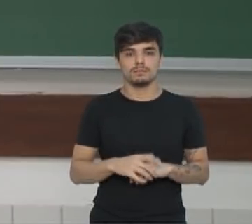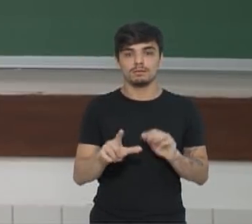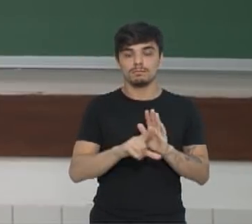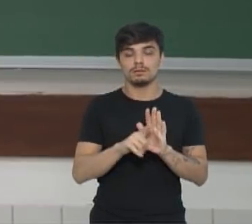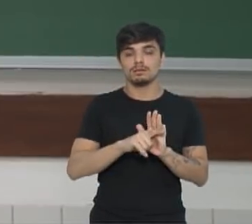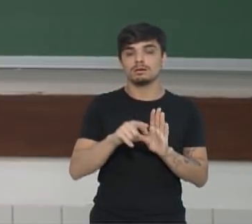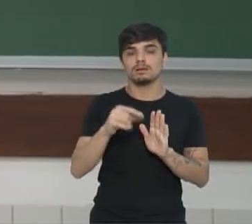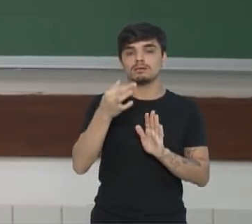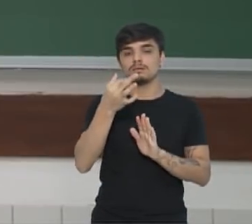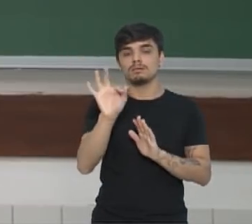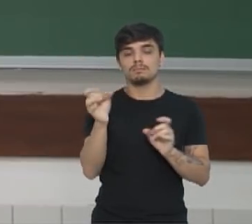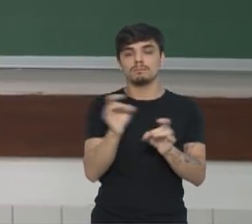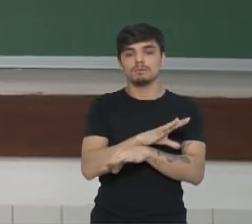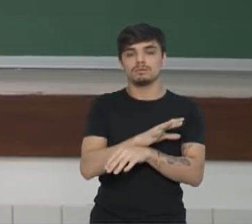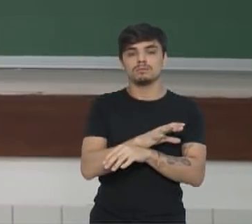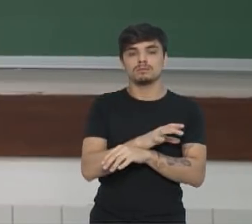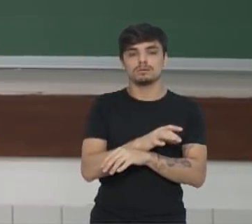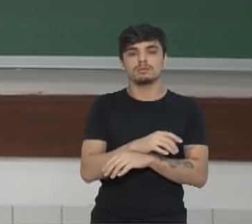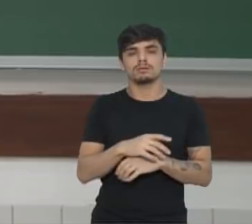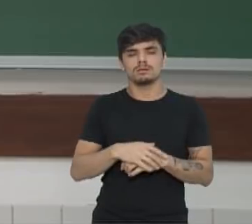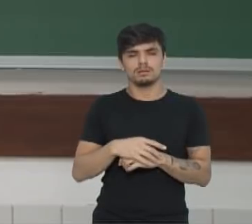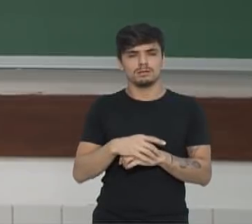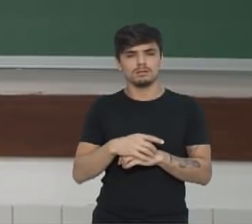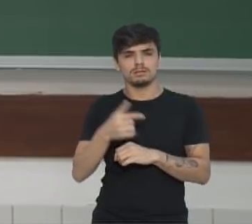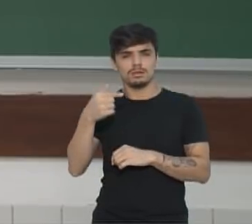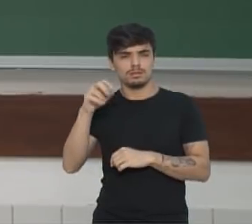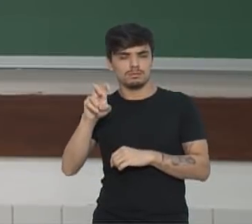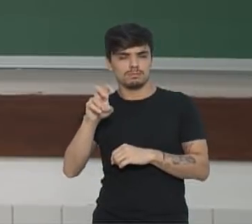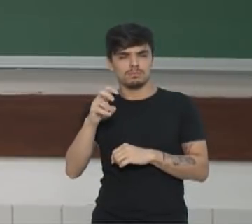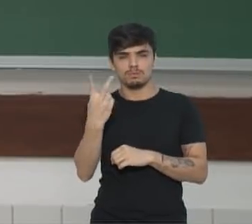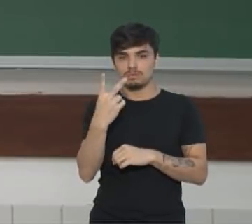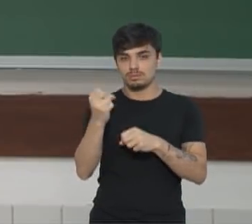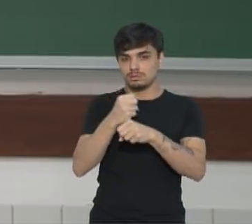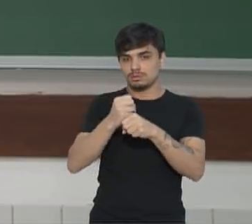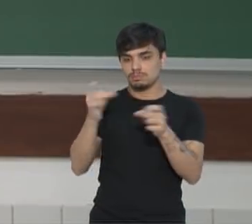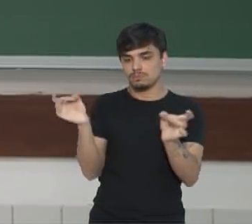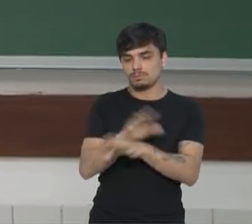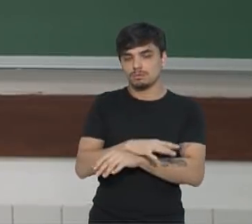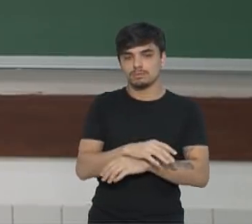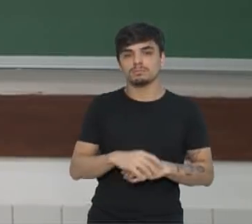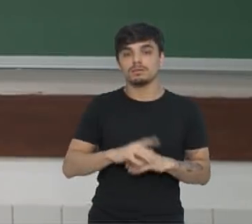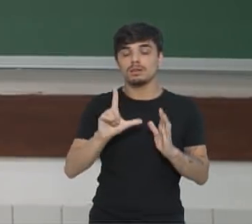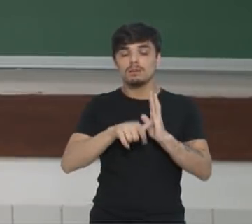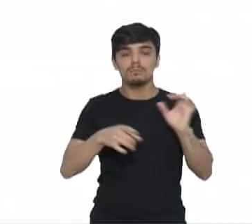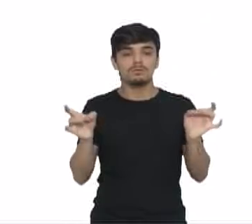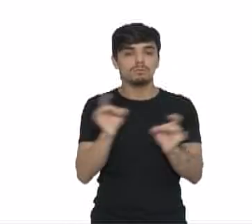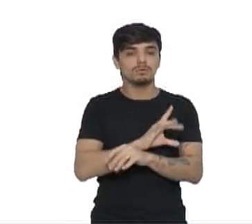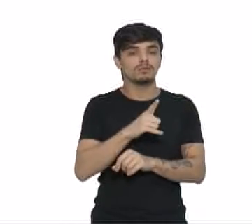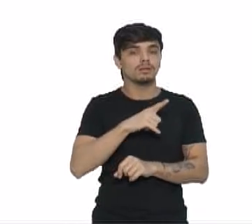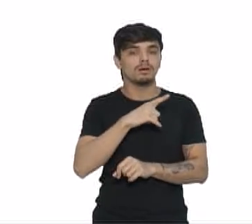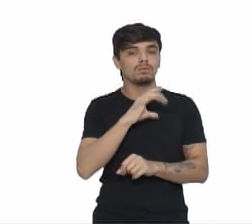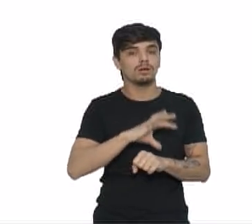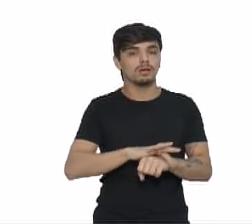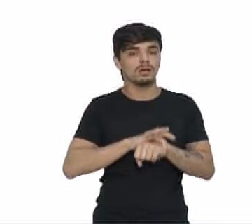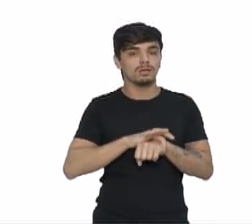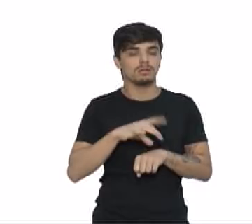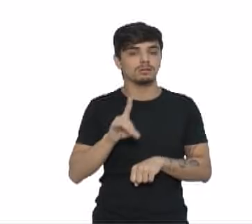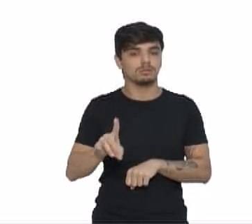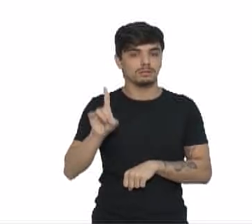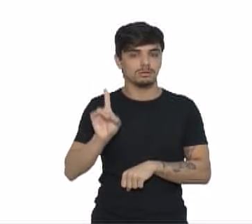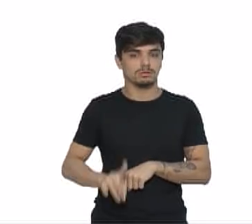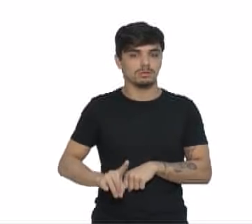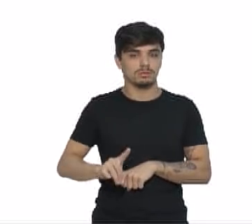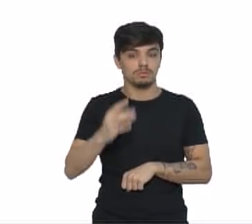em 1791, levou 2 anos para ela ficar pronta. Quando ela ficar pronta, ela vai estabelecer que a França, ela vai